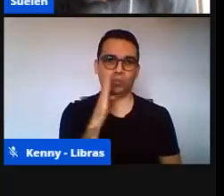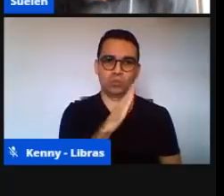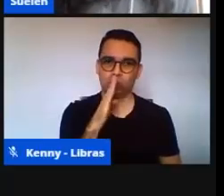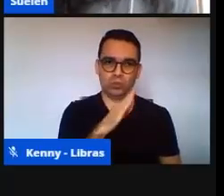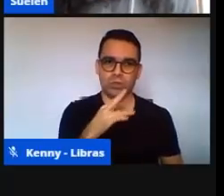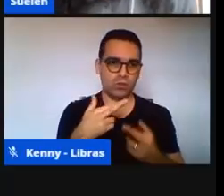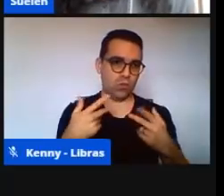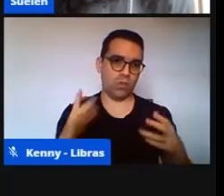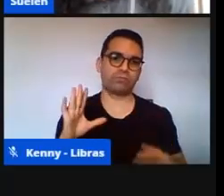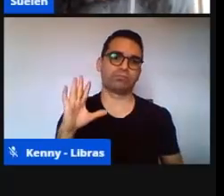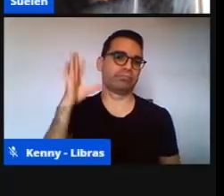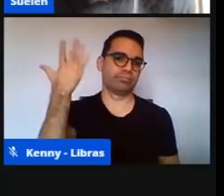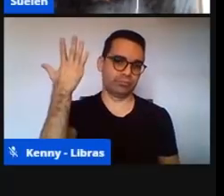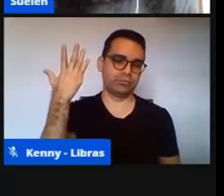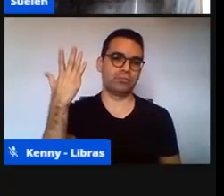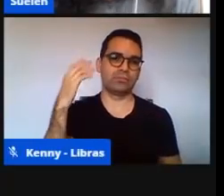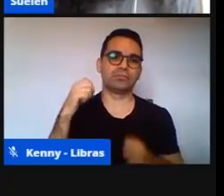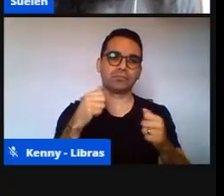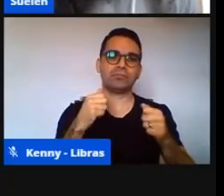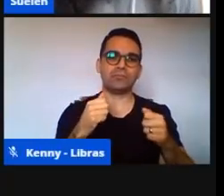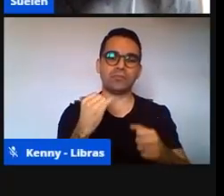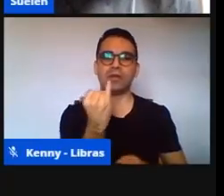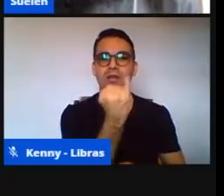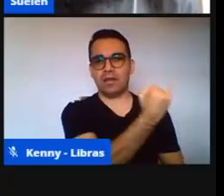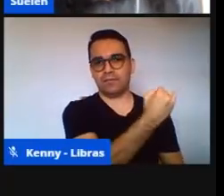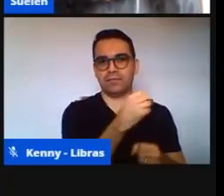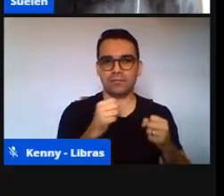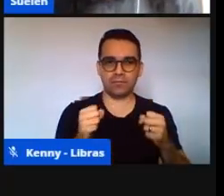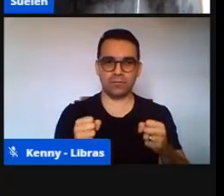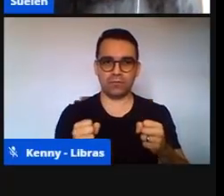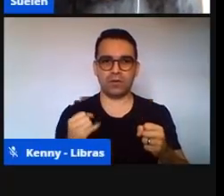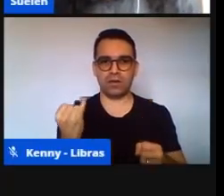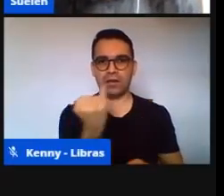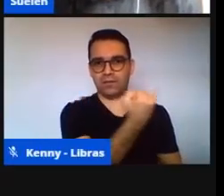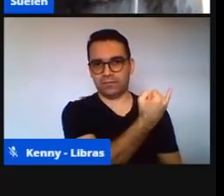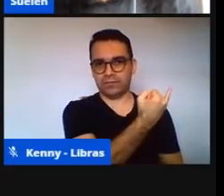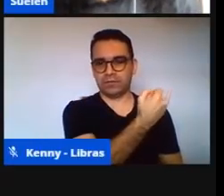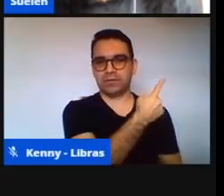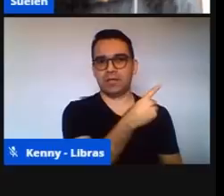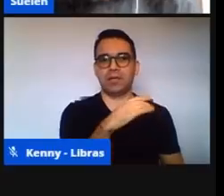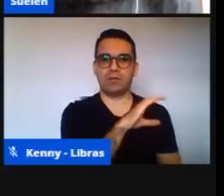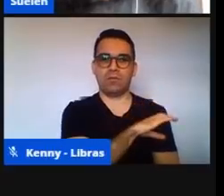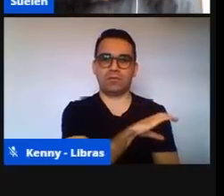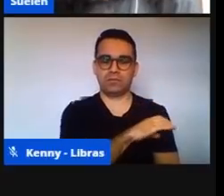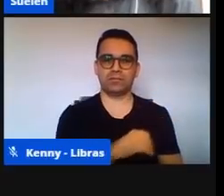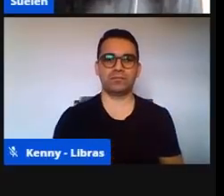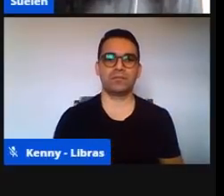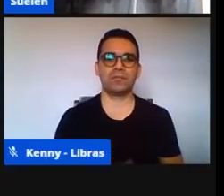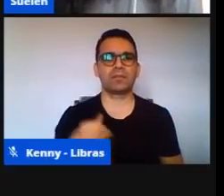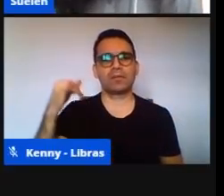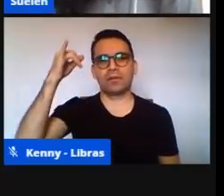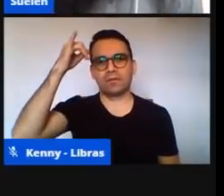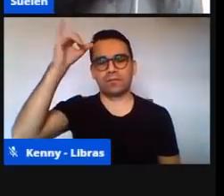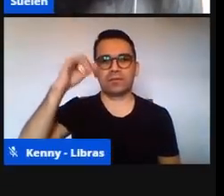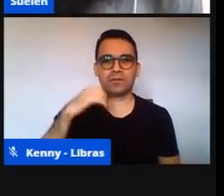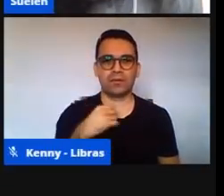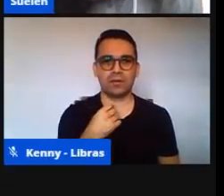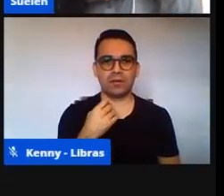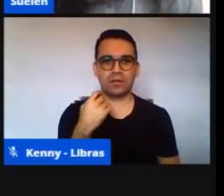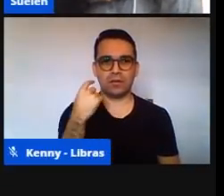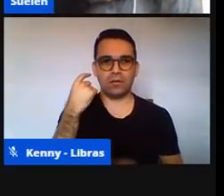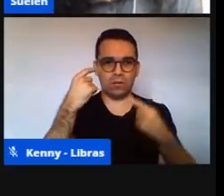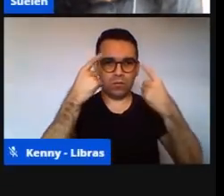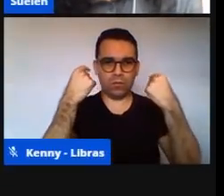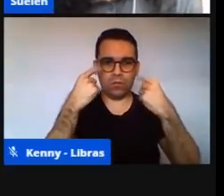celular na área de produção. Evitar tocar nos olhos, nariz, boca e utilizar